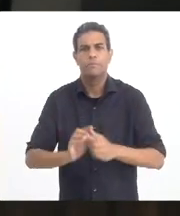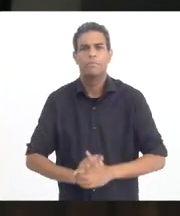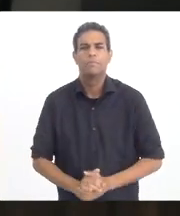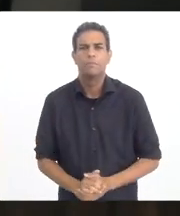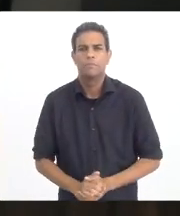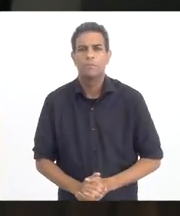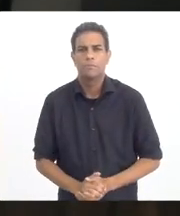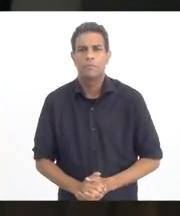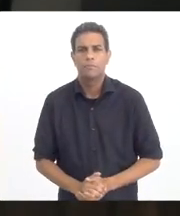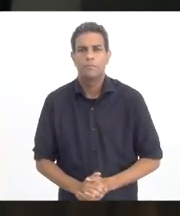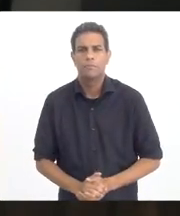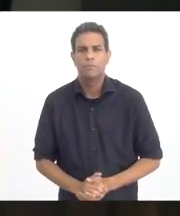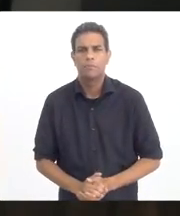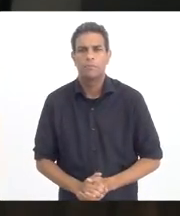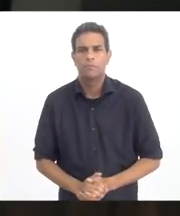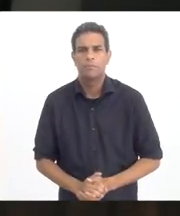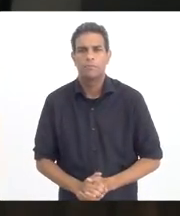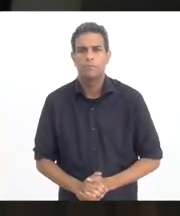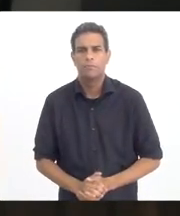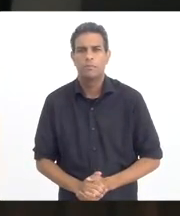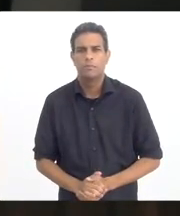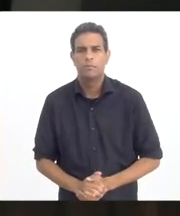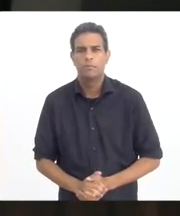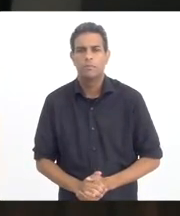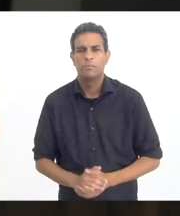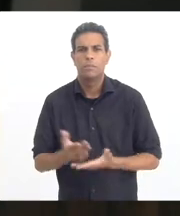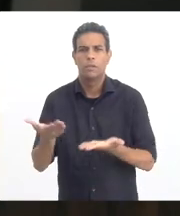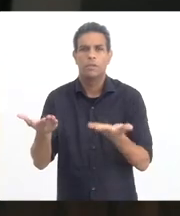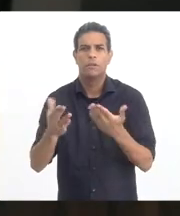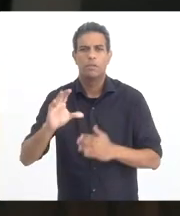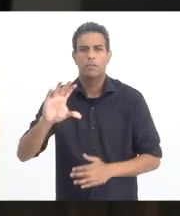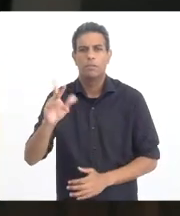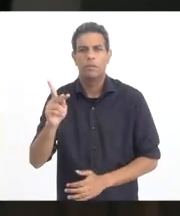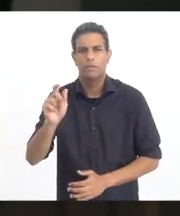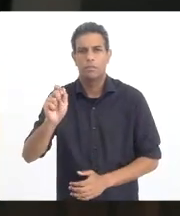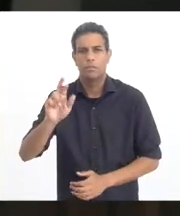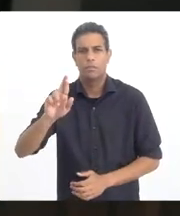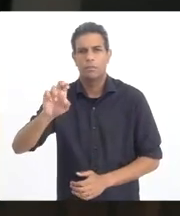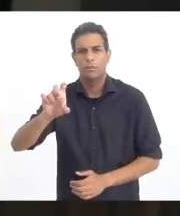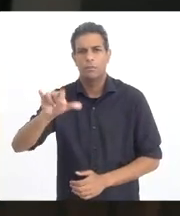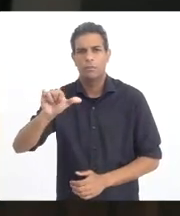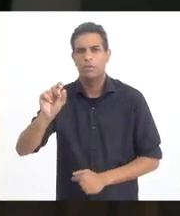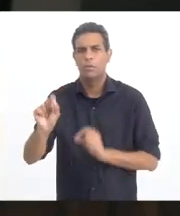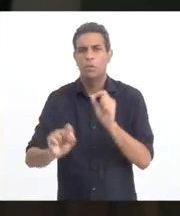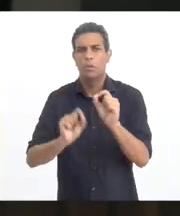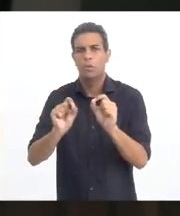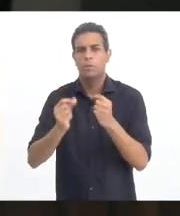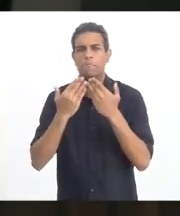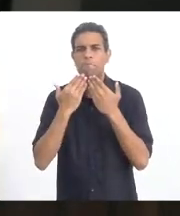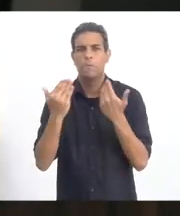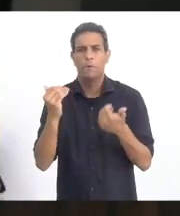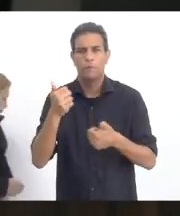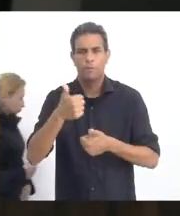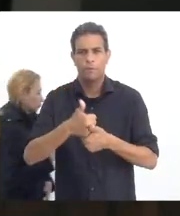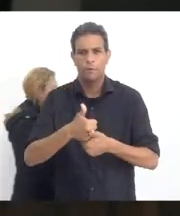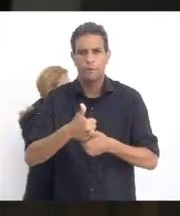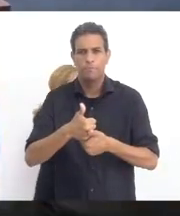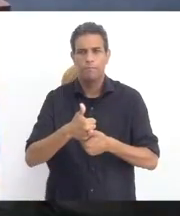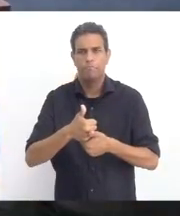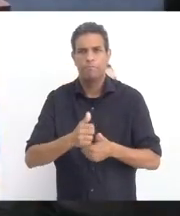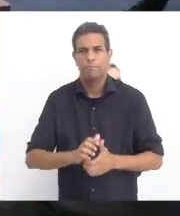fala, senhor Rodrigo. Muito obrigado. Quero chamar aqui o senhor Charles Felipe Silva Medeiros. Por favor.